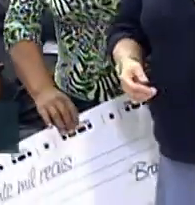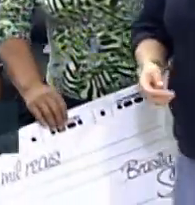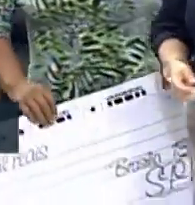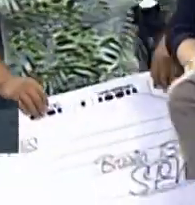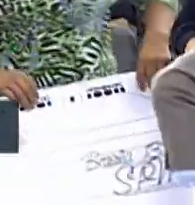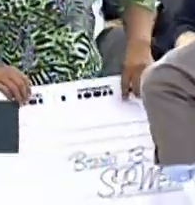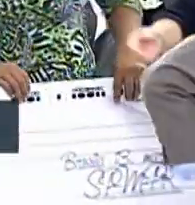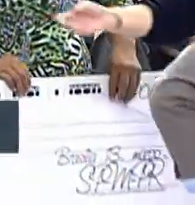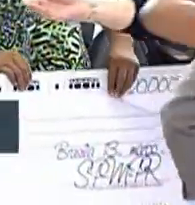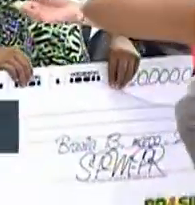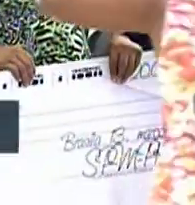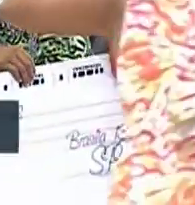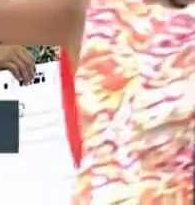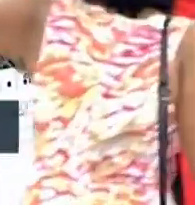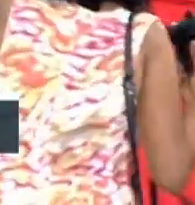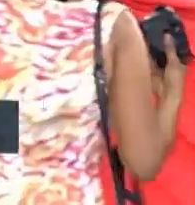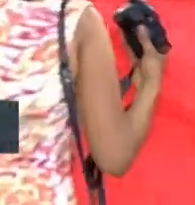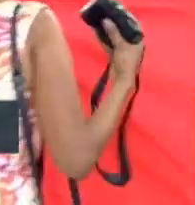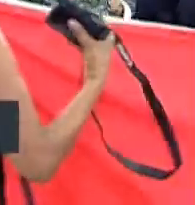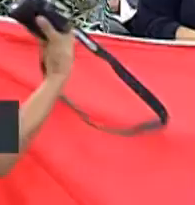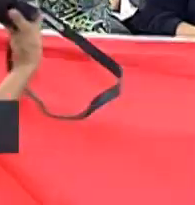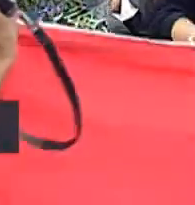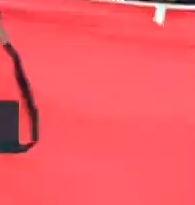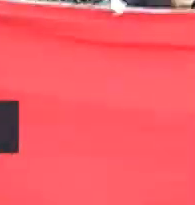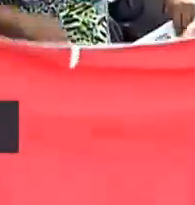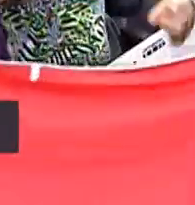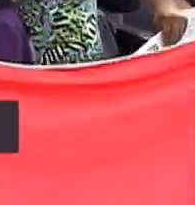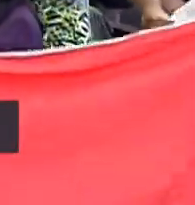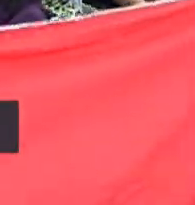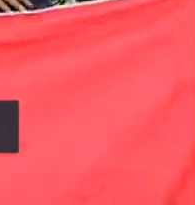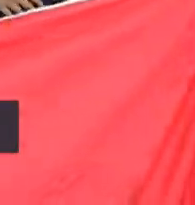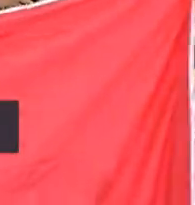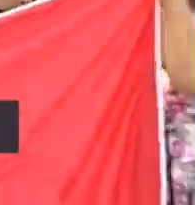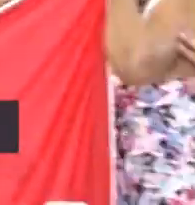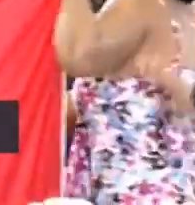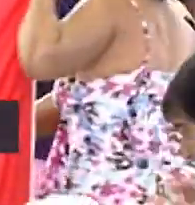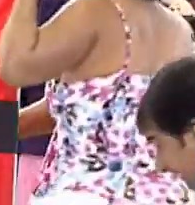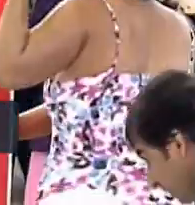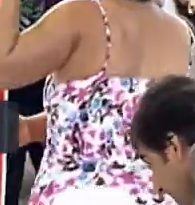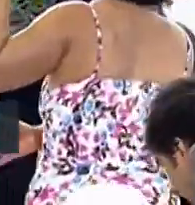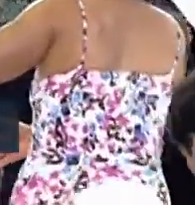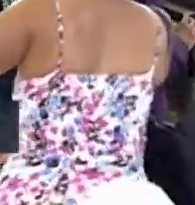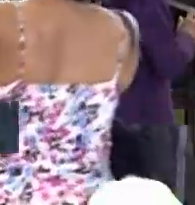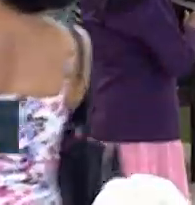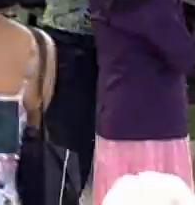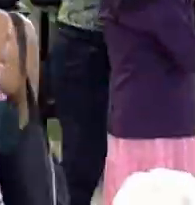E aí o salão i